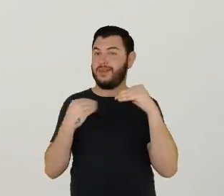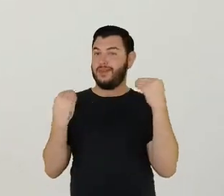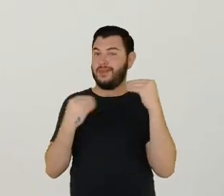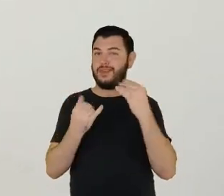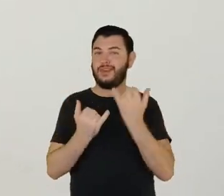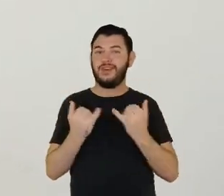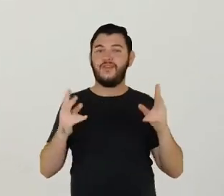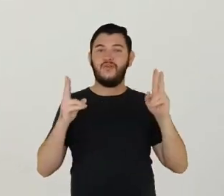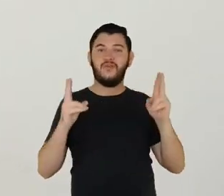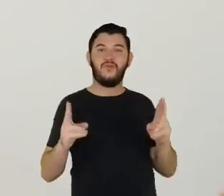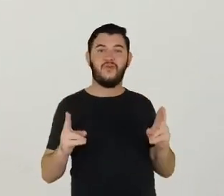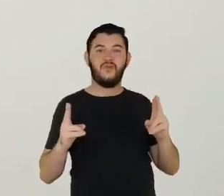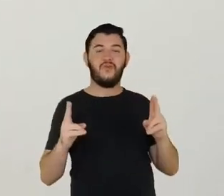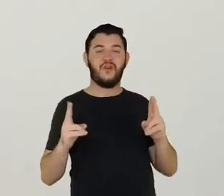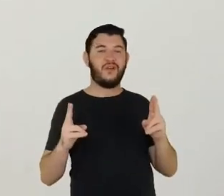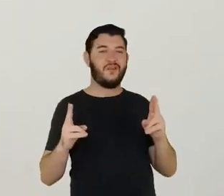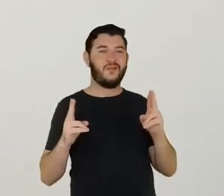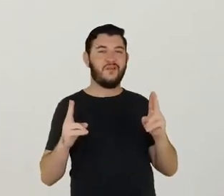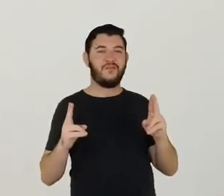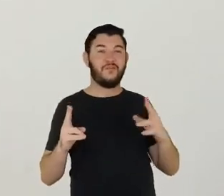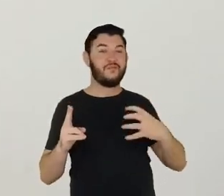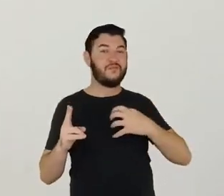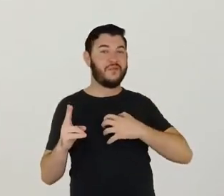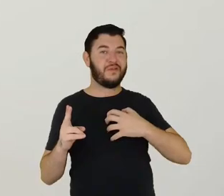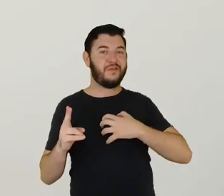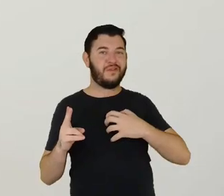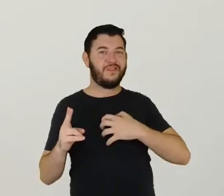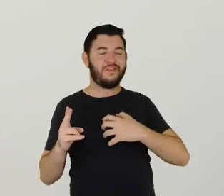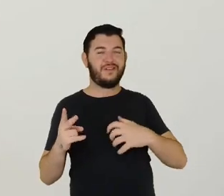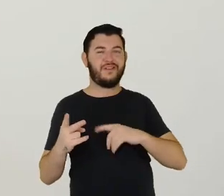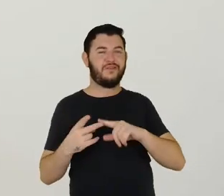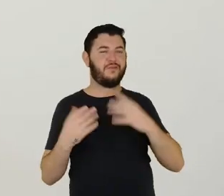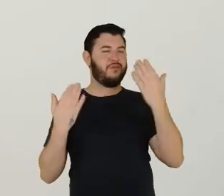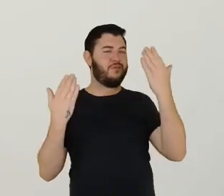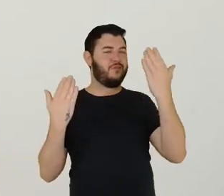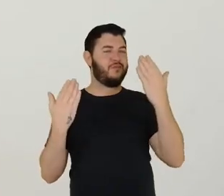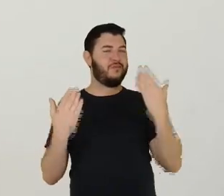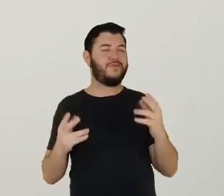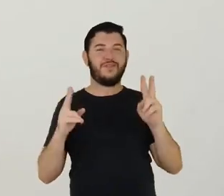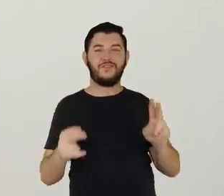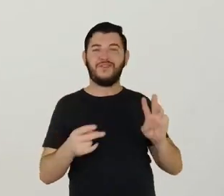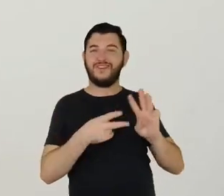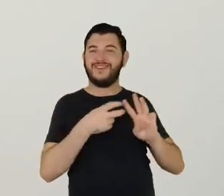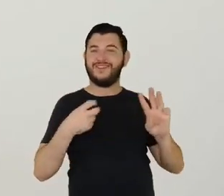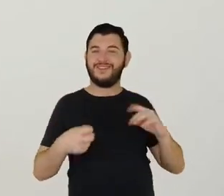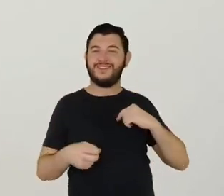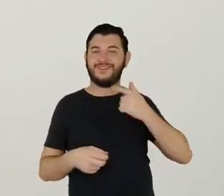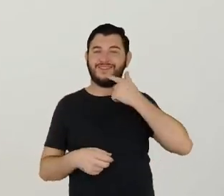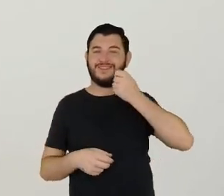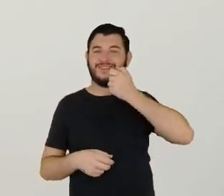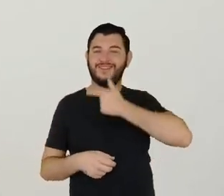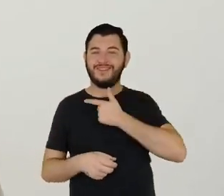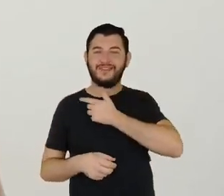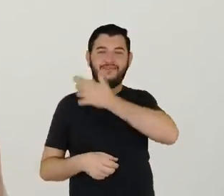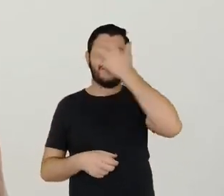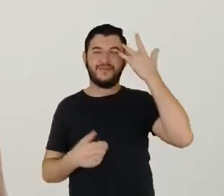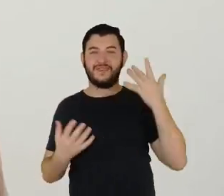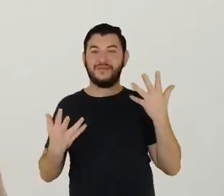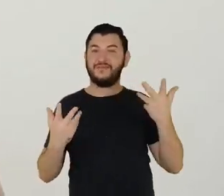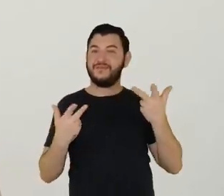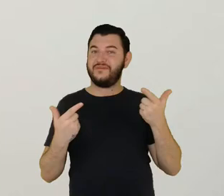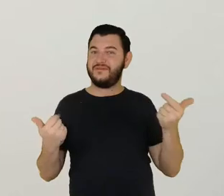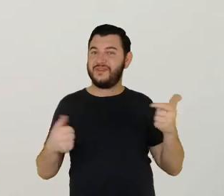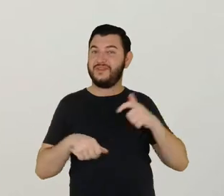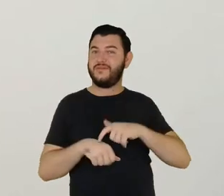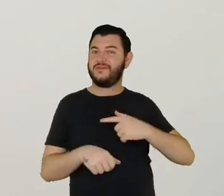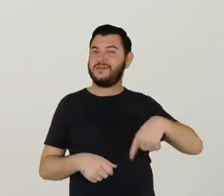coisa... é engraçado. Eles são muito pessoas maravilhosas, mas quando você começa a negociar, eles são um